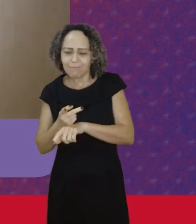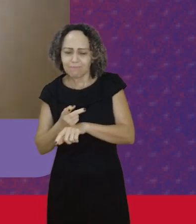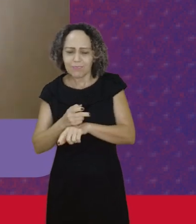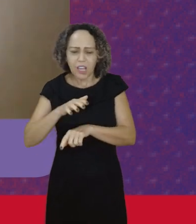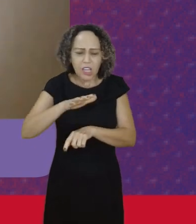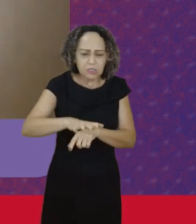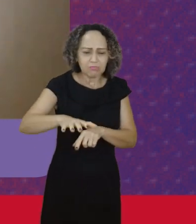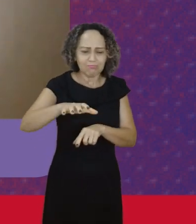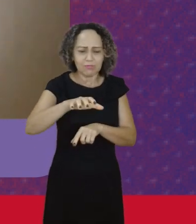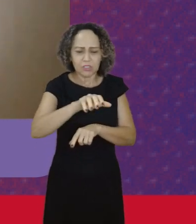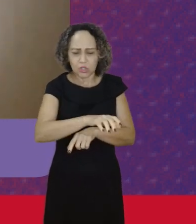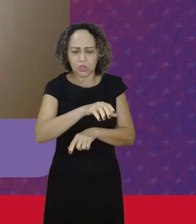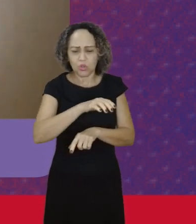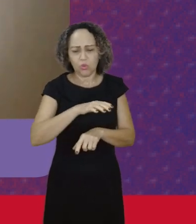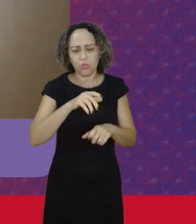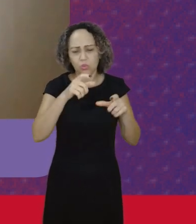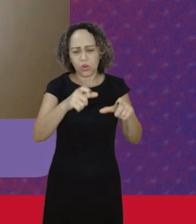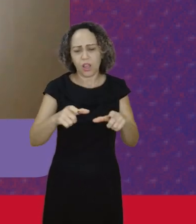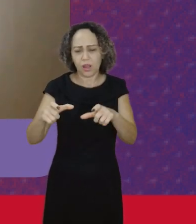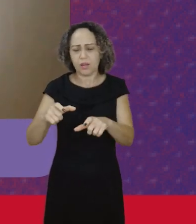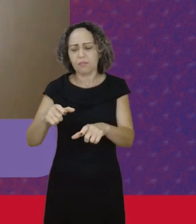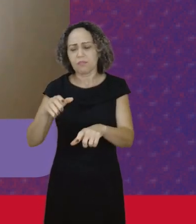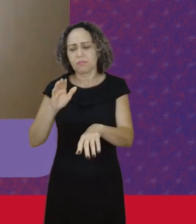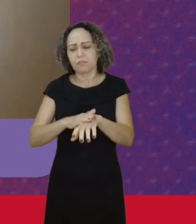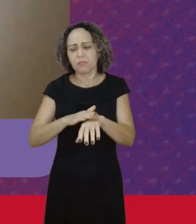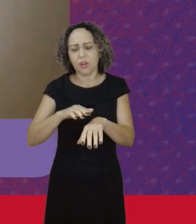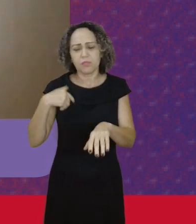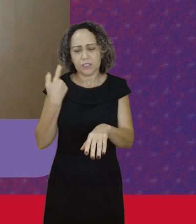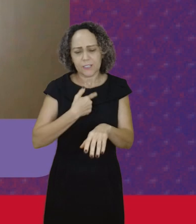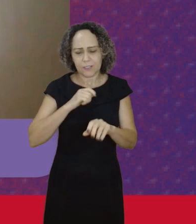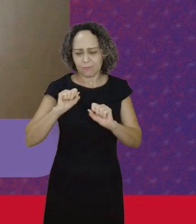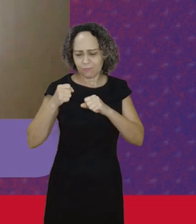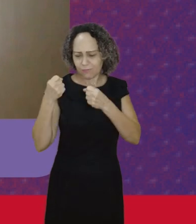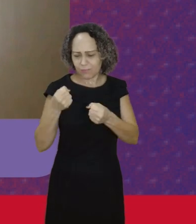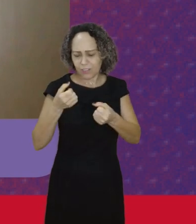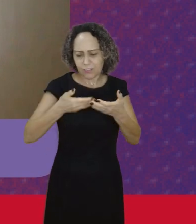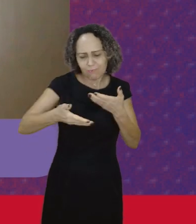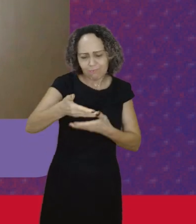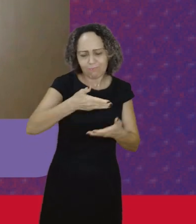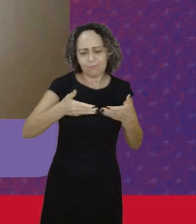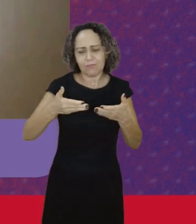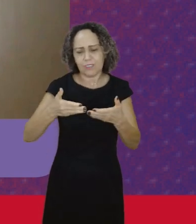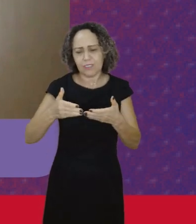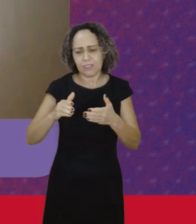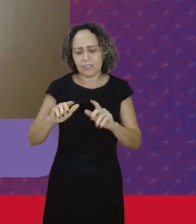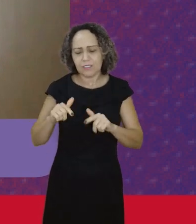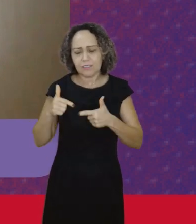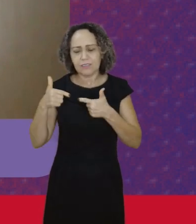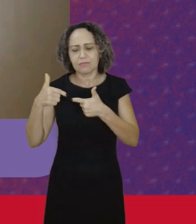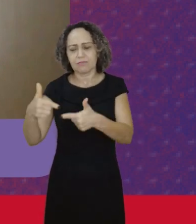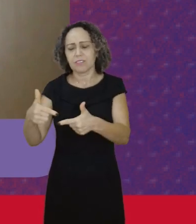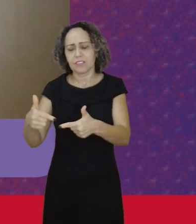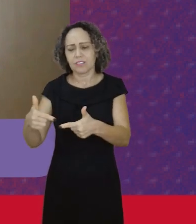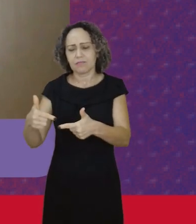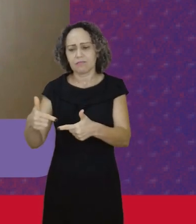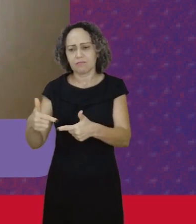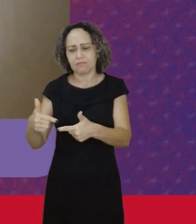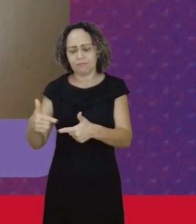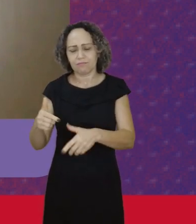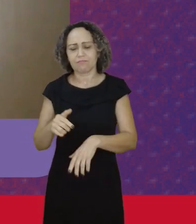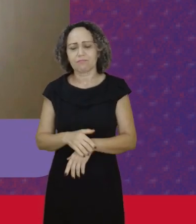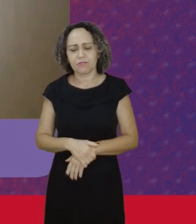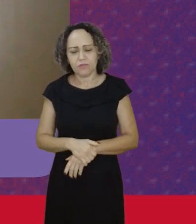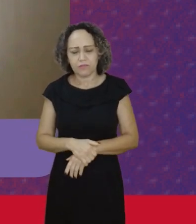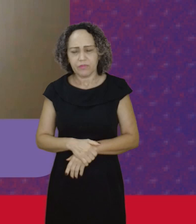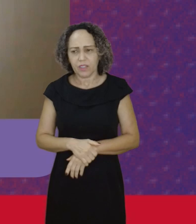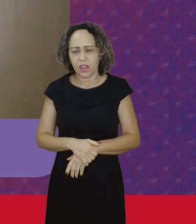nós temos como nos encorajar e seguir adiante. Diante de uma luta, eu vou